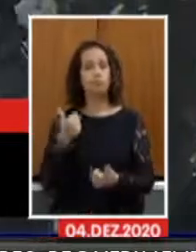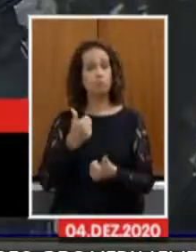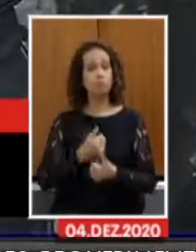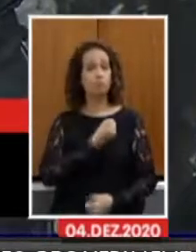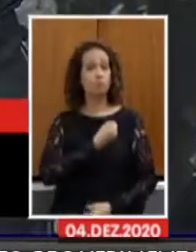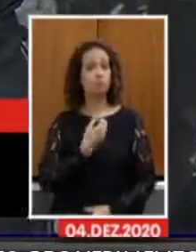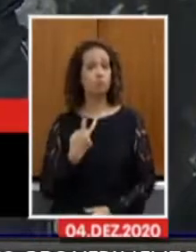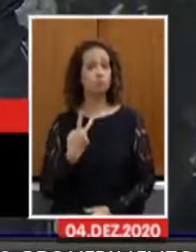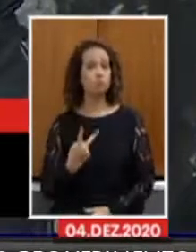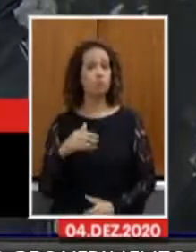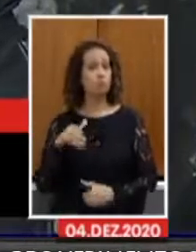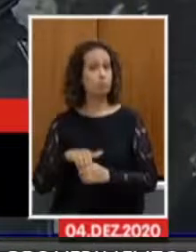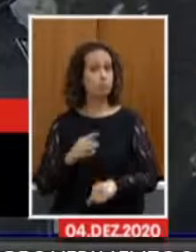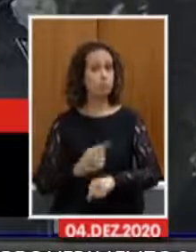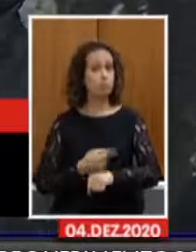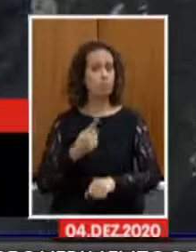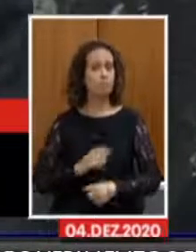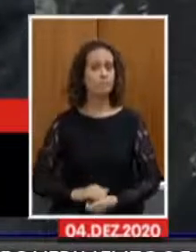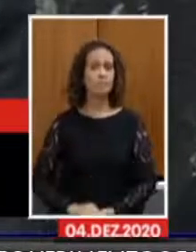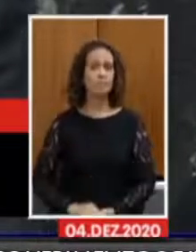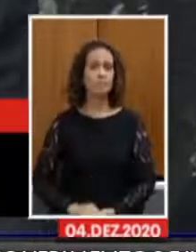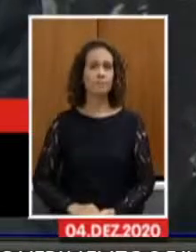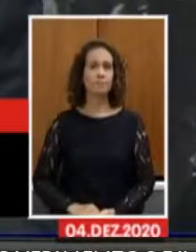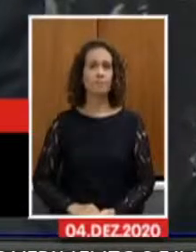2. Em votação.